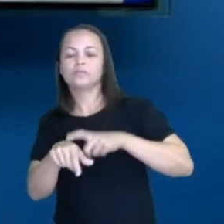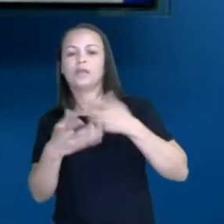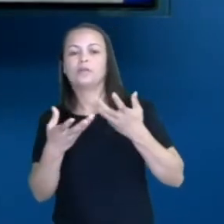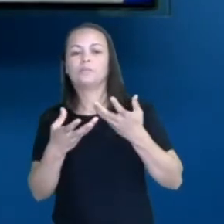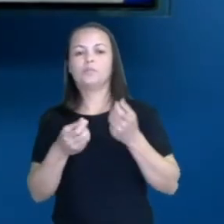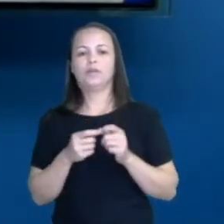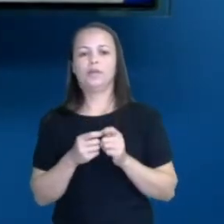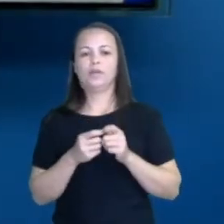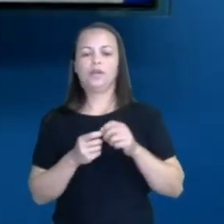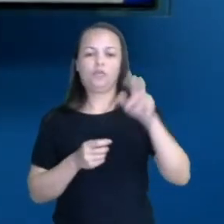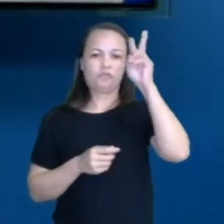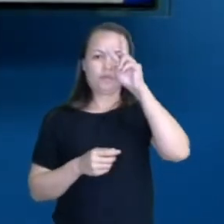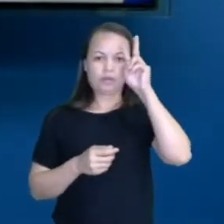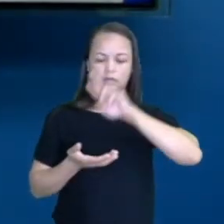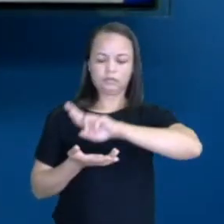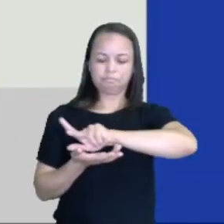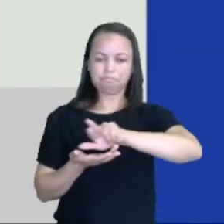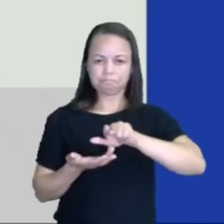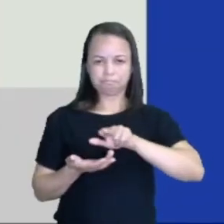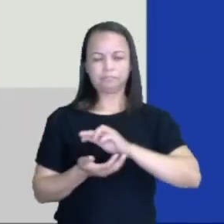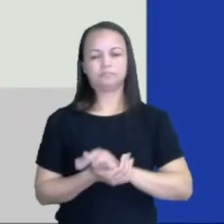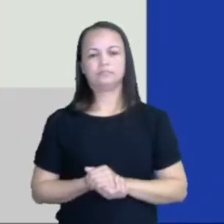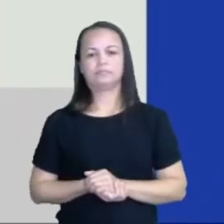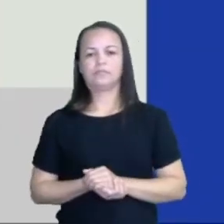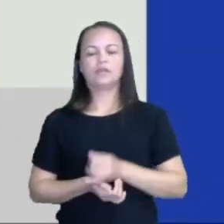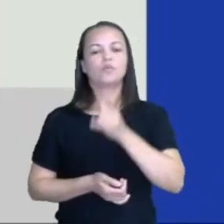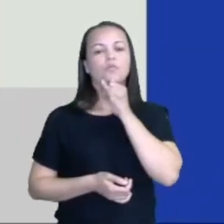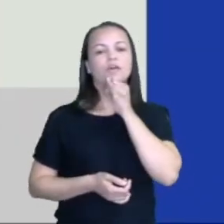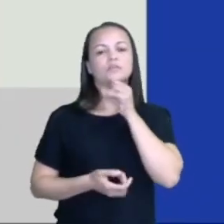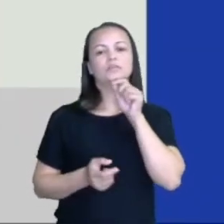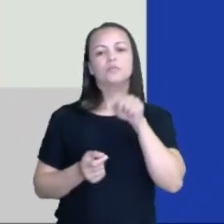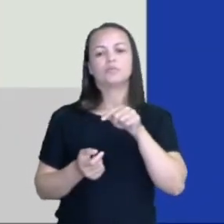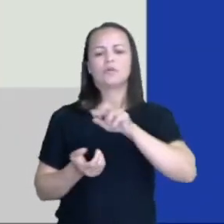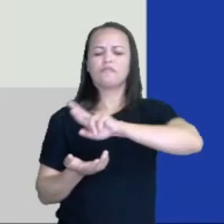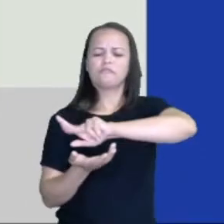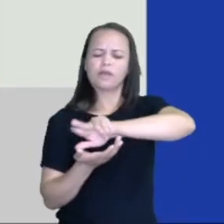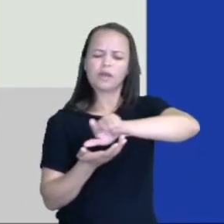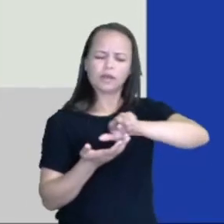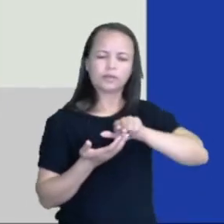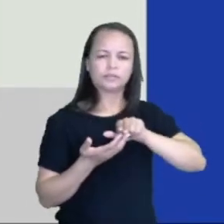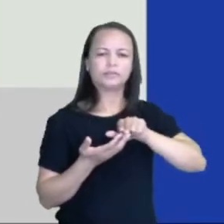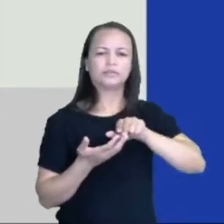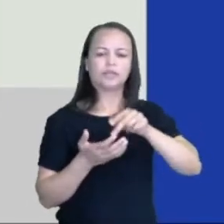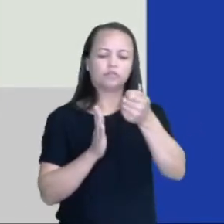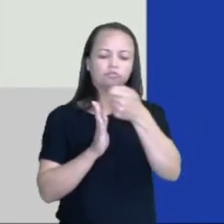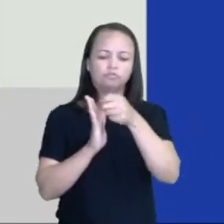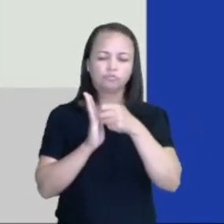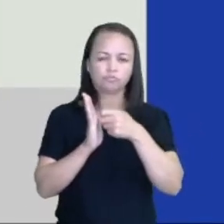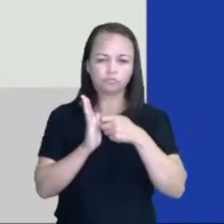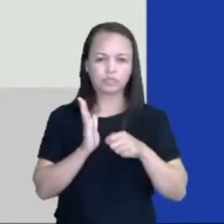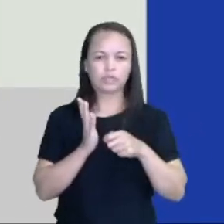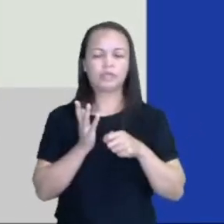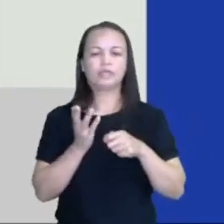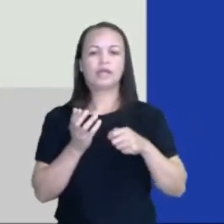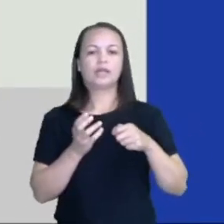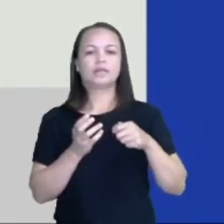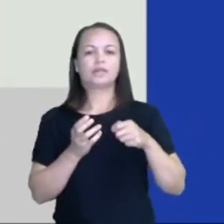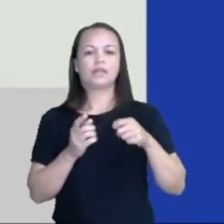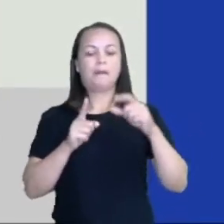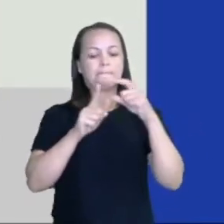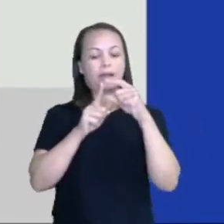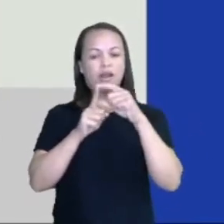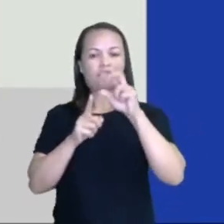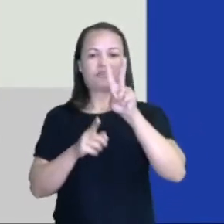Eu trouxe um exemplo para vocês verem. Aqui as várias escritas, tá, da palavra